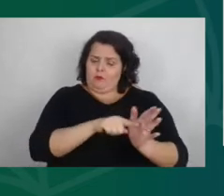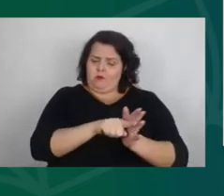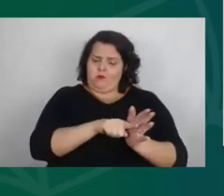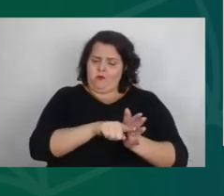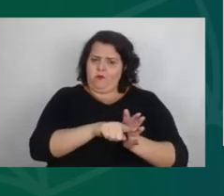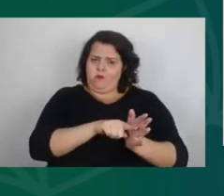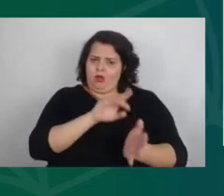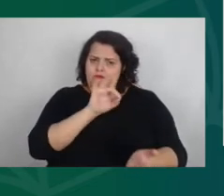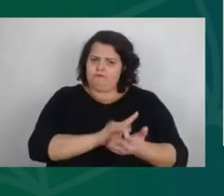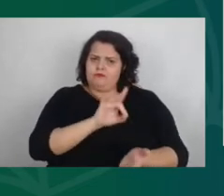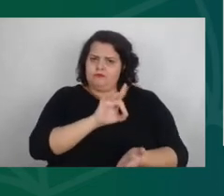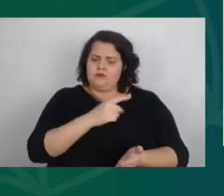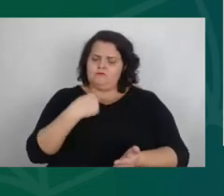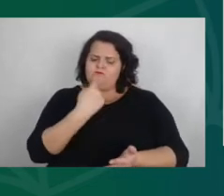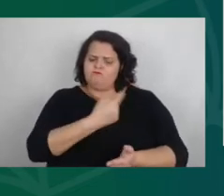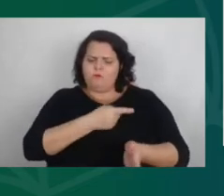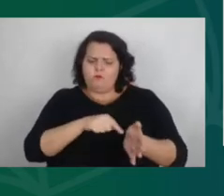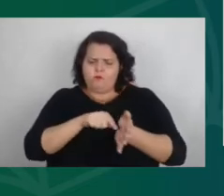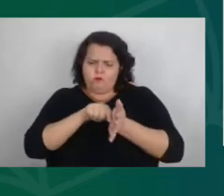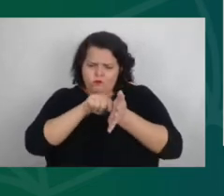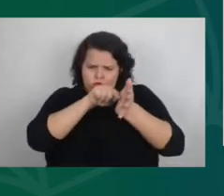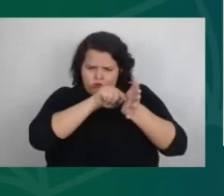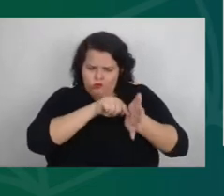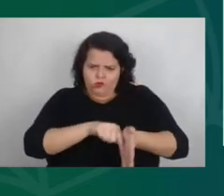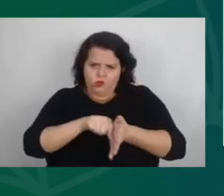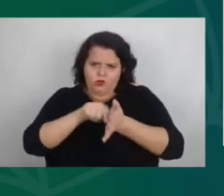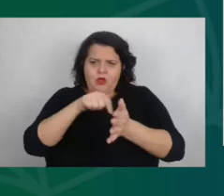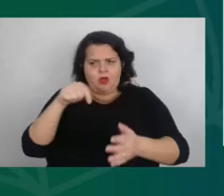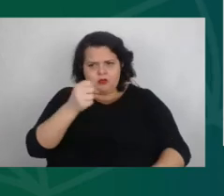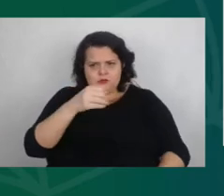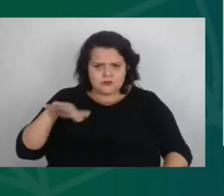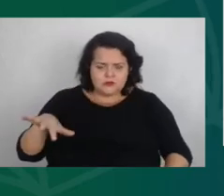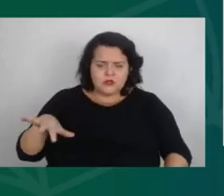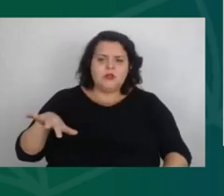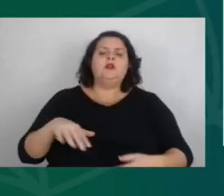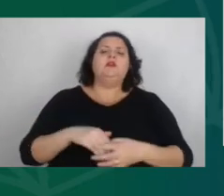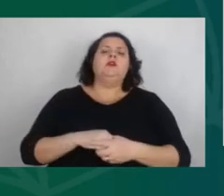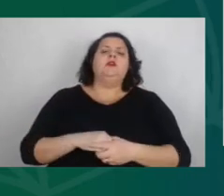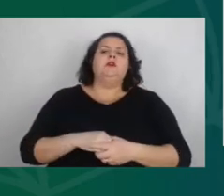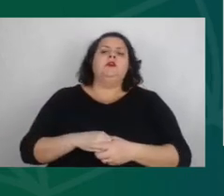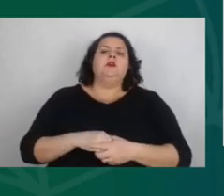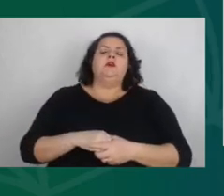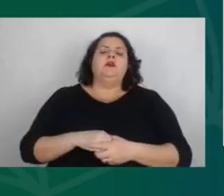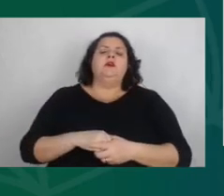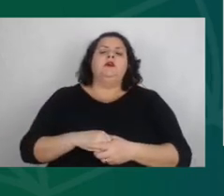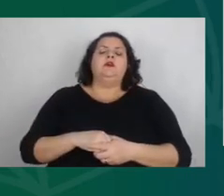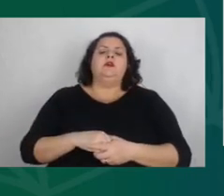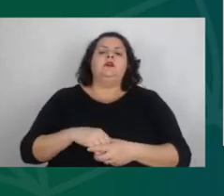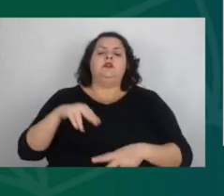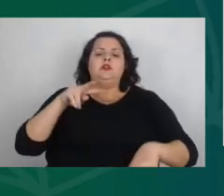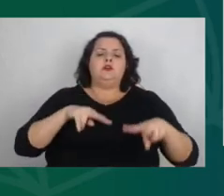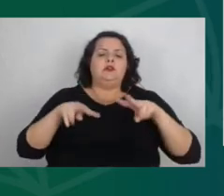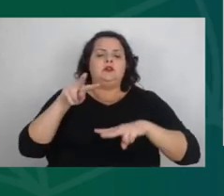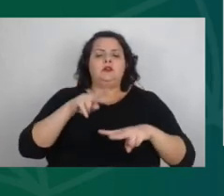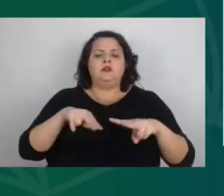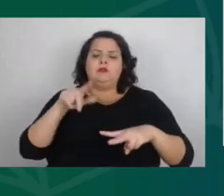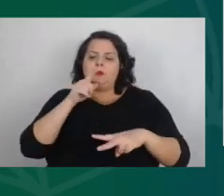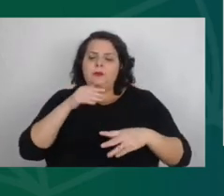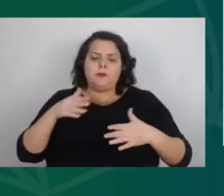nos motivou realmente a ver essa interação aqui na Baixada Santista, né, de alguns poluentes ambientais. E aí partimos com uma